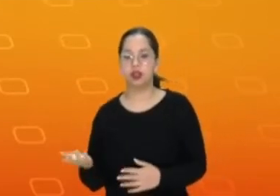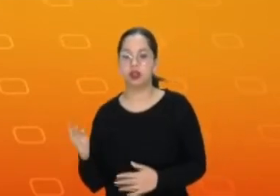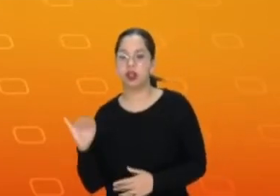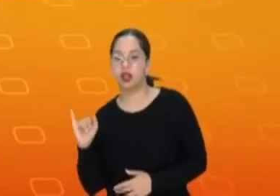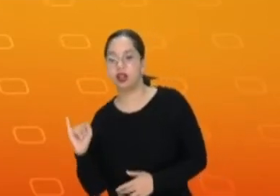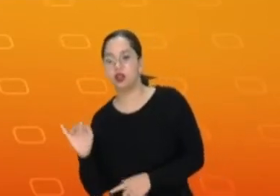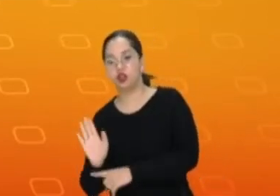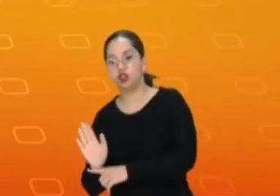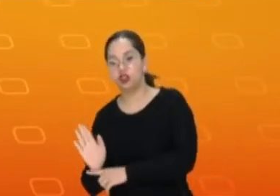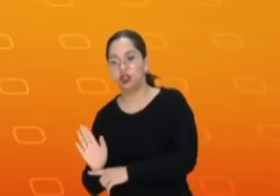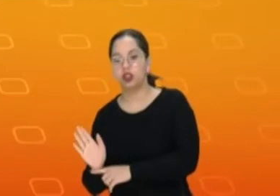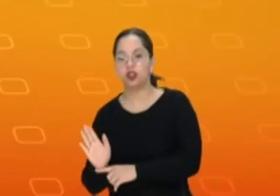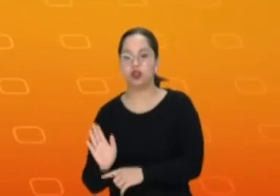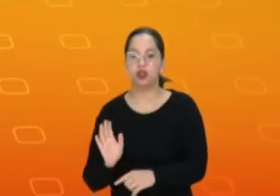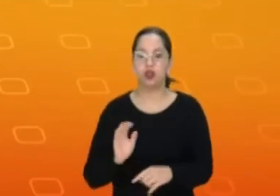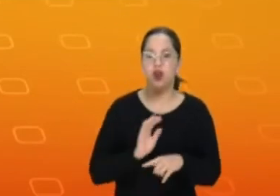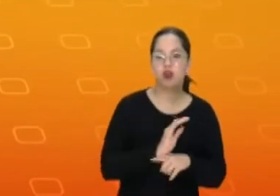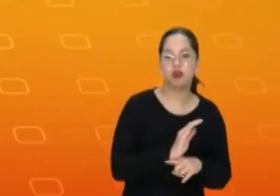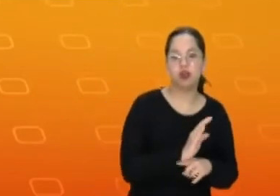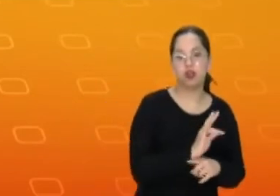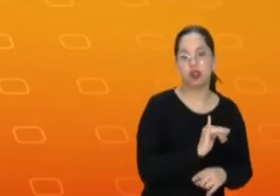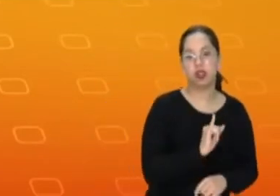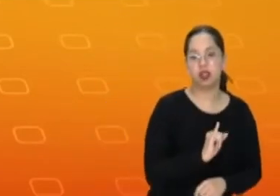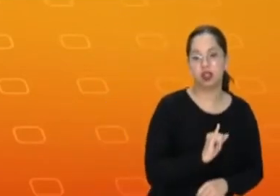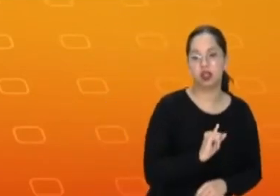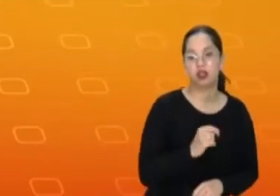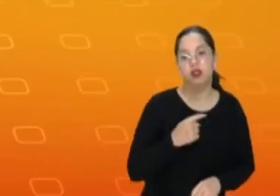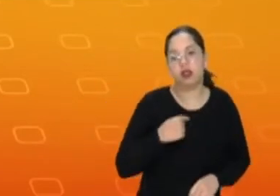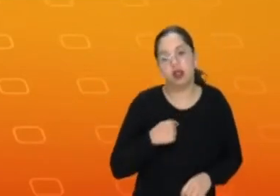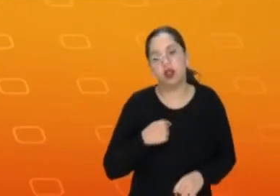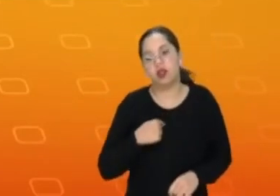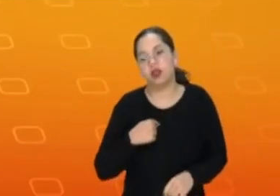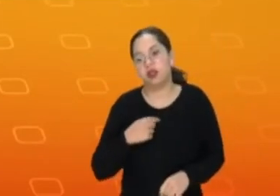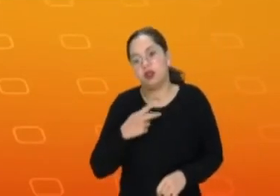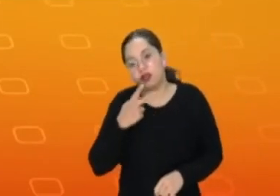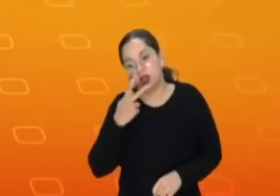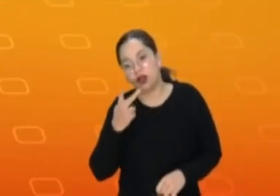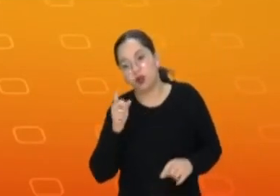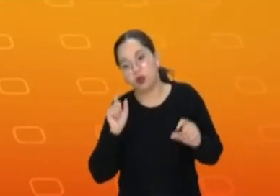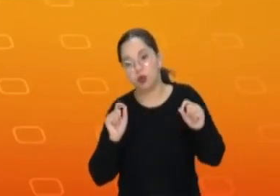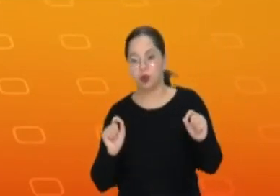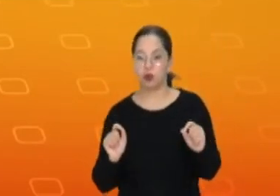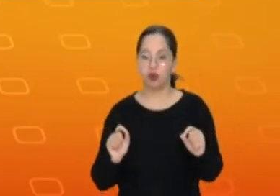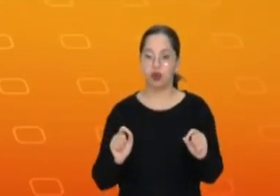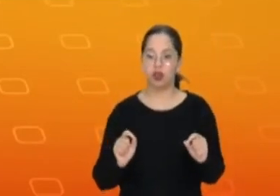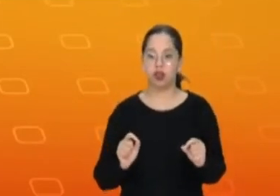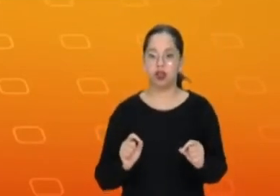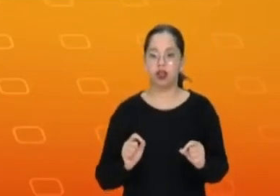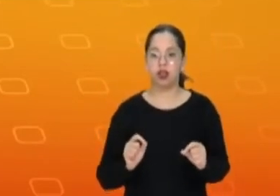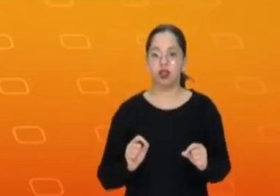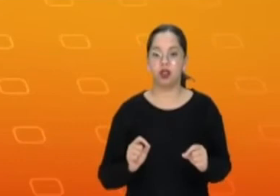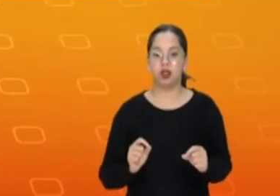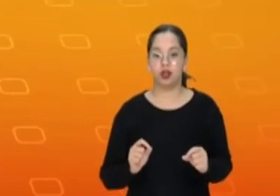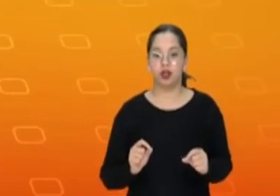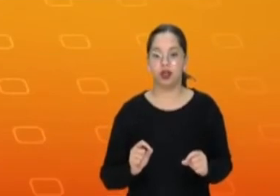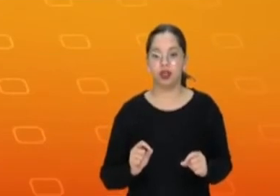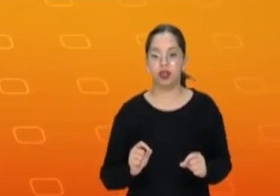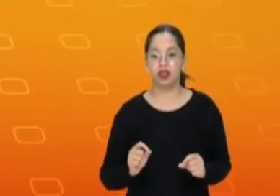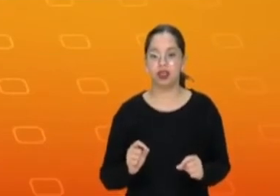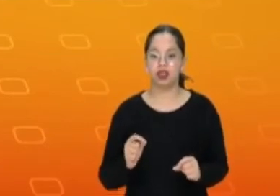vídeo? Eu tomo a liberdade de dizer que, uma vez que eu tenho um pouquinho mais de 2 anos